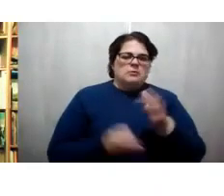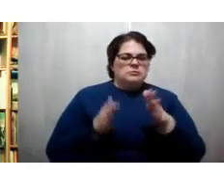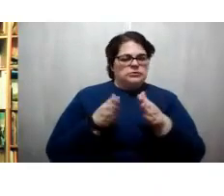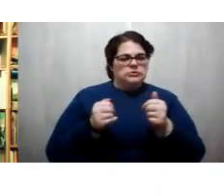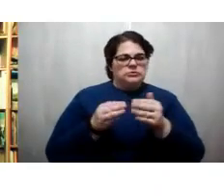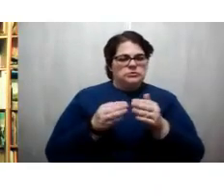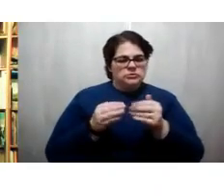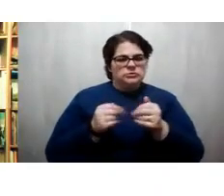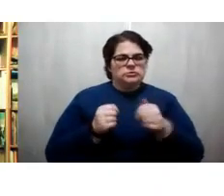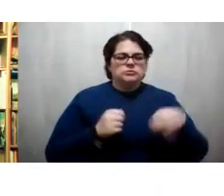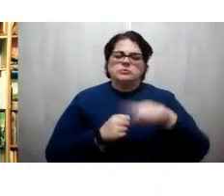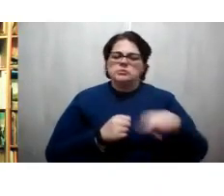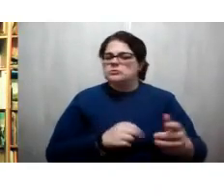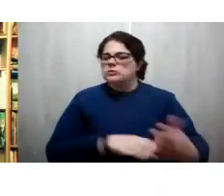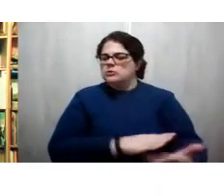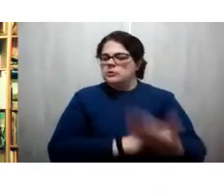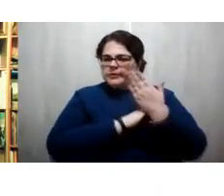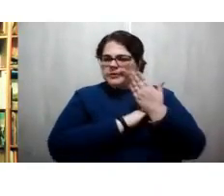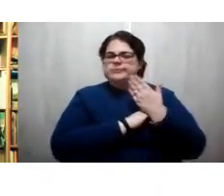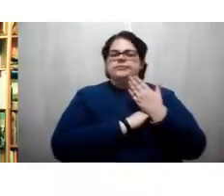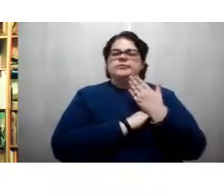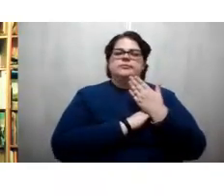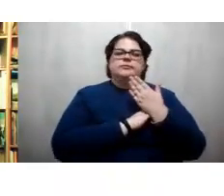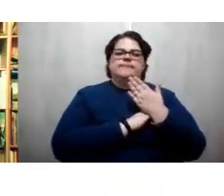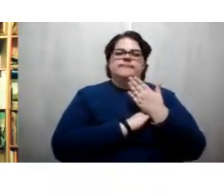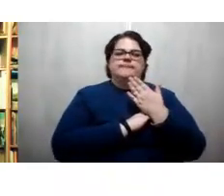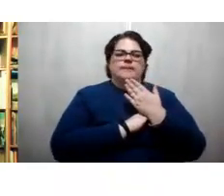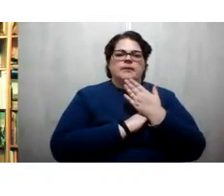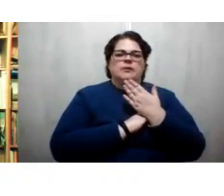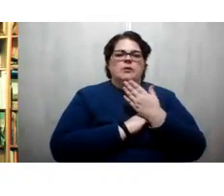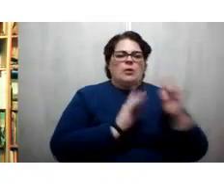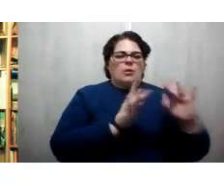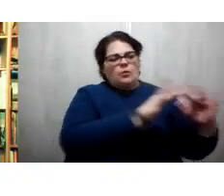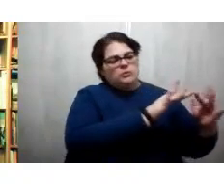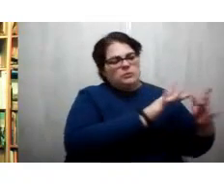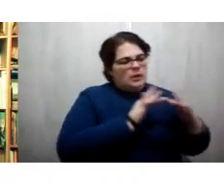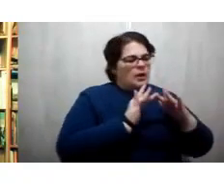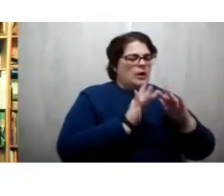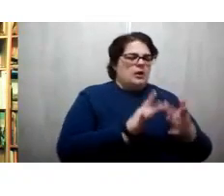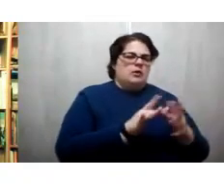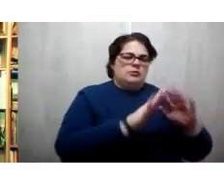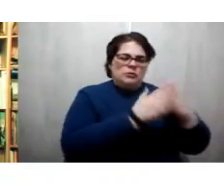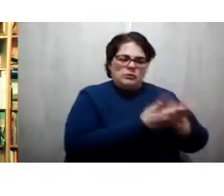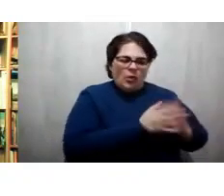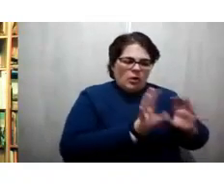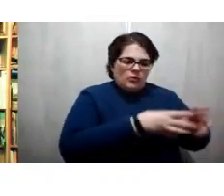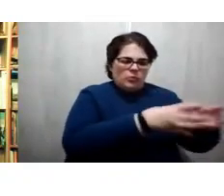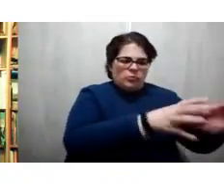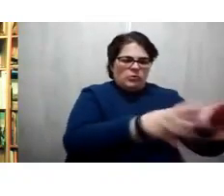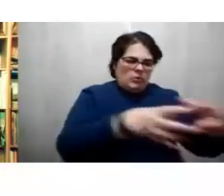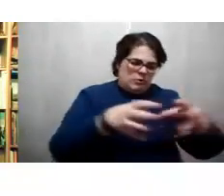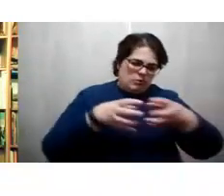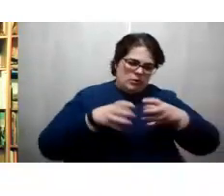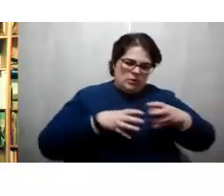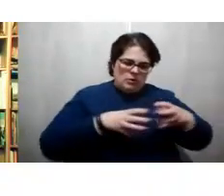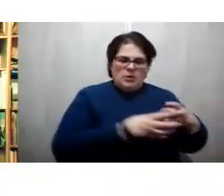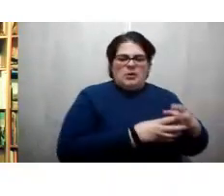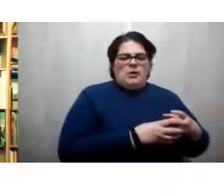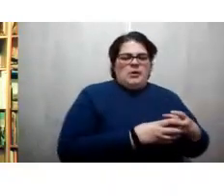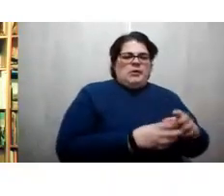a ajuda da secretaria para nos fornecer contato com as escolas, né, mediar esse contato com as escolas